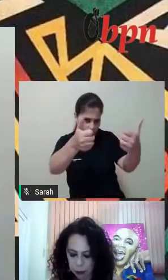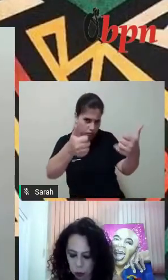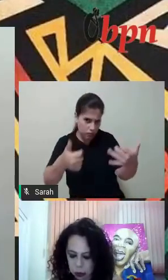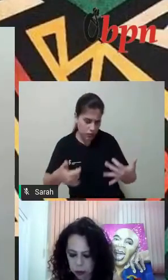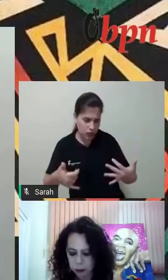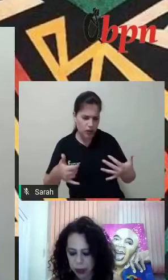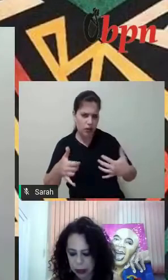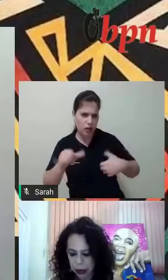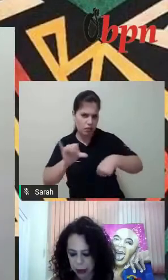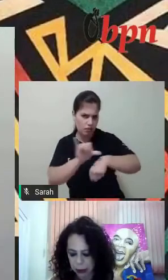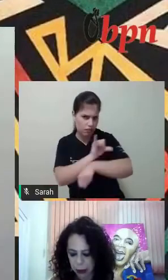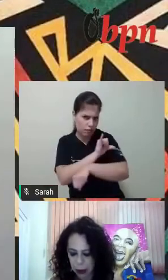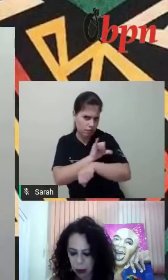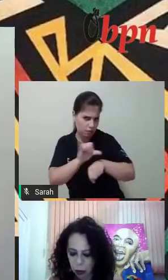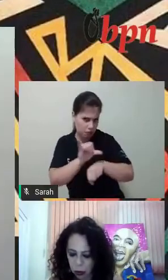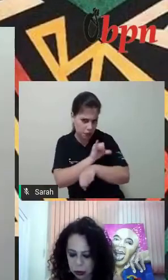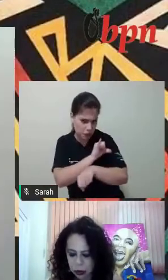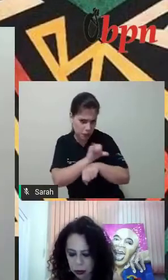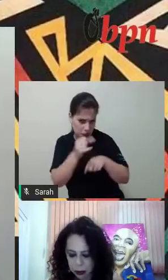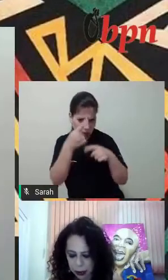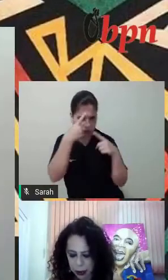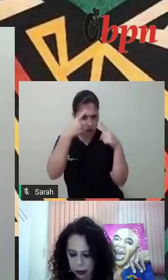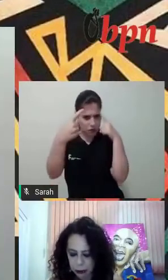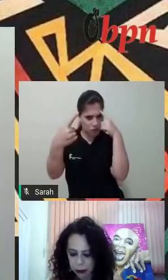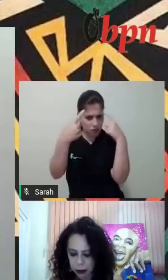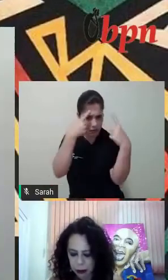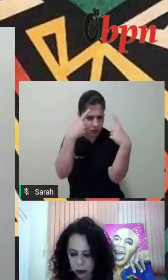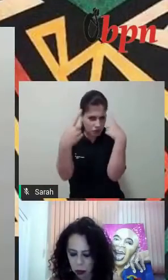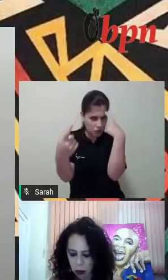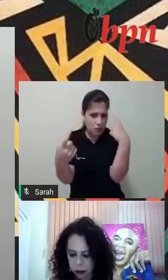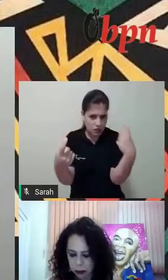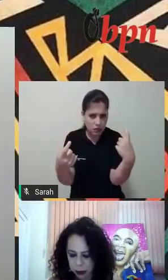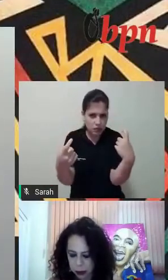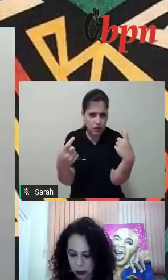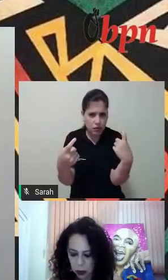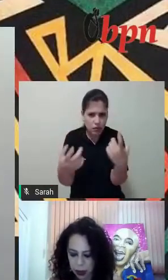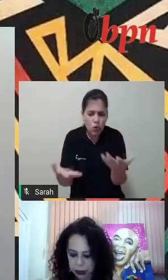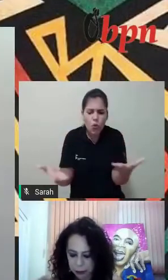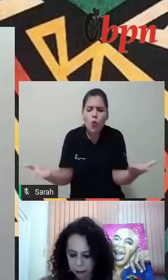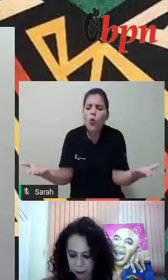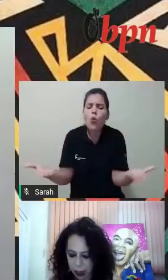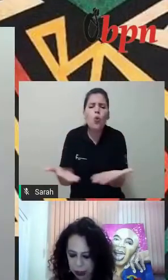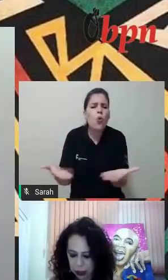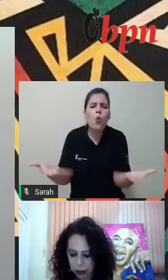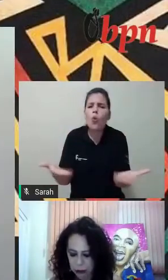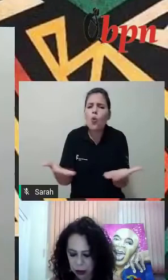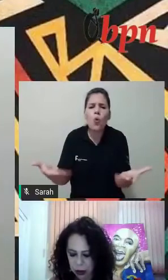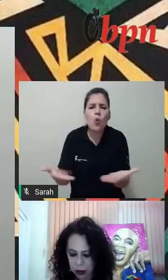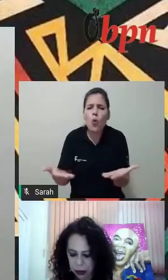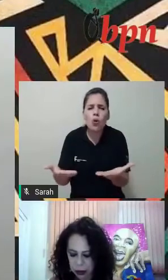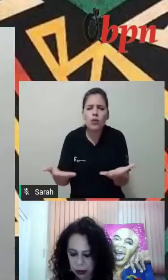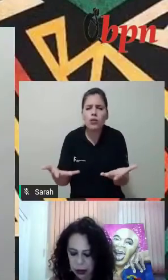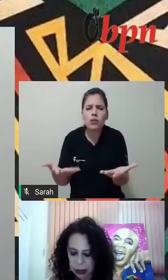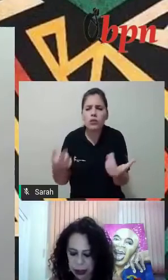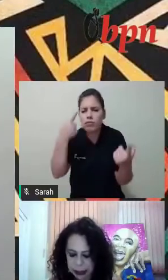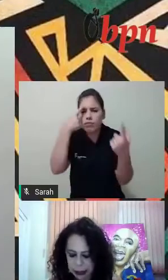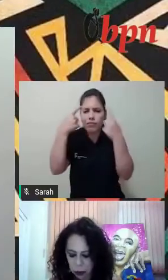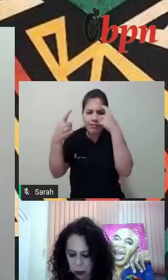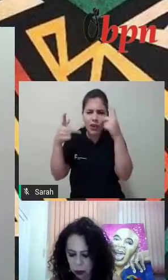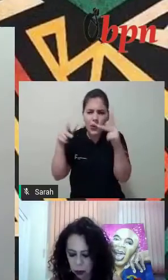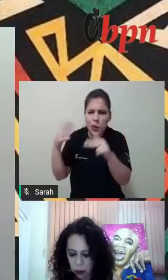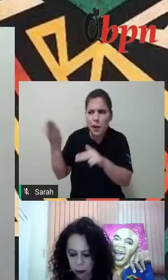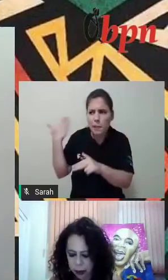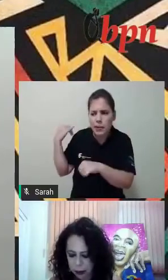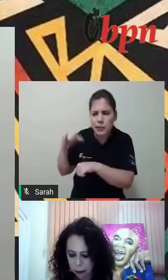também posto em prática? Onde subitamente vivemos nos corpos pretos com esta prática que foi adquirida e que